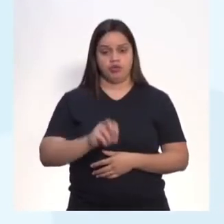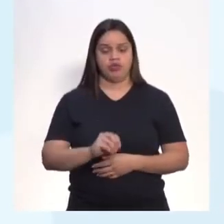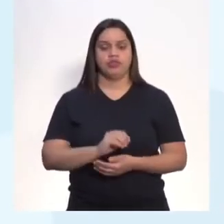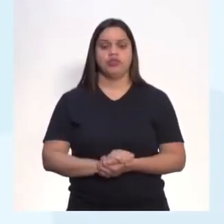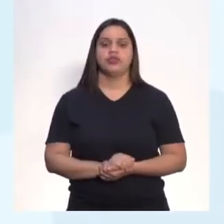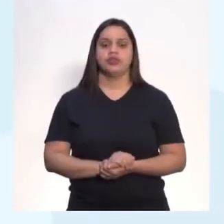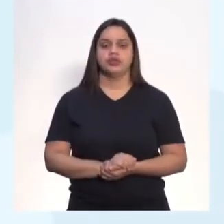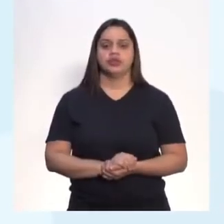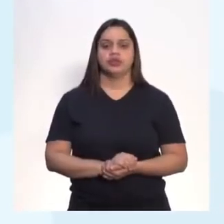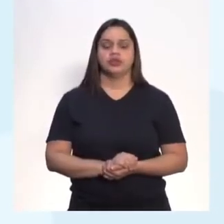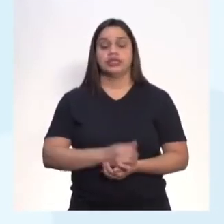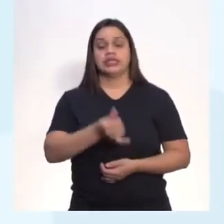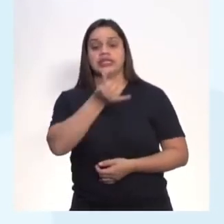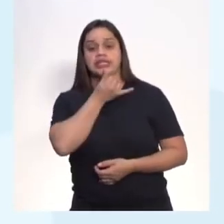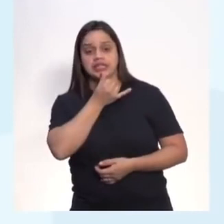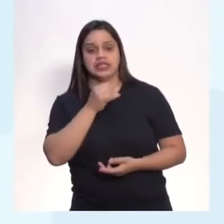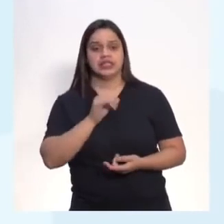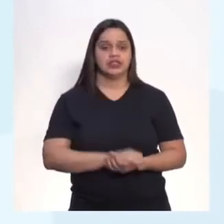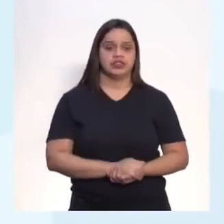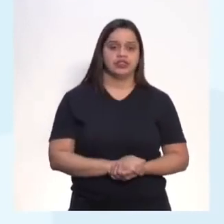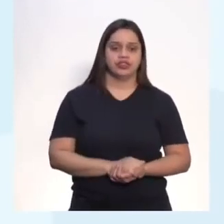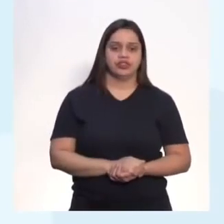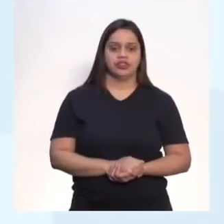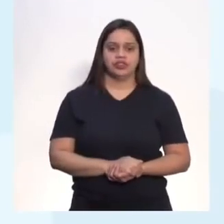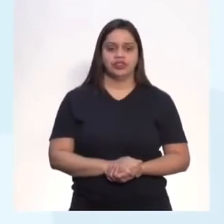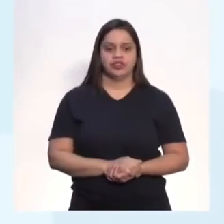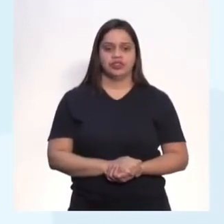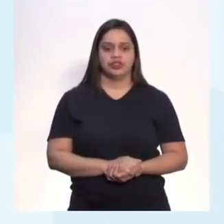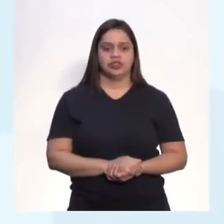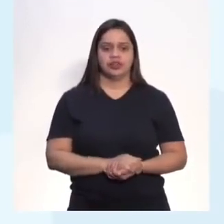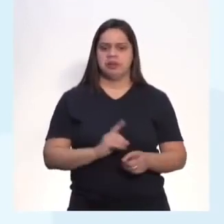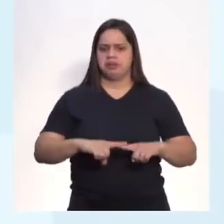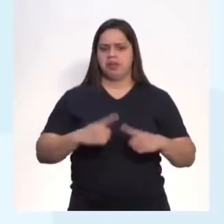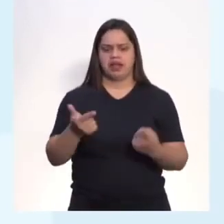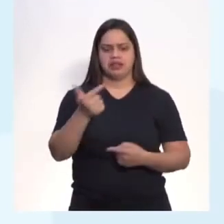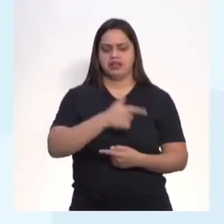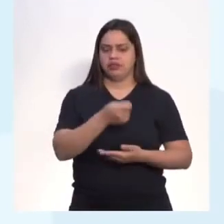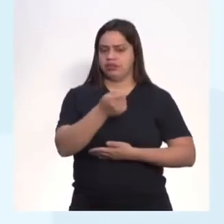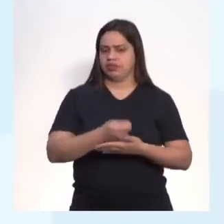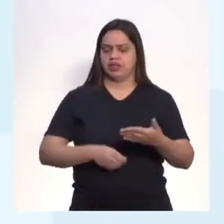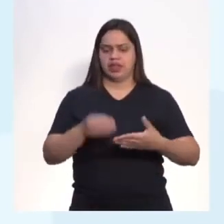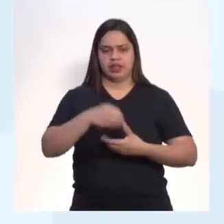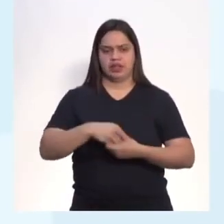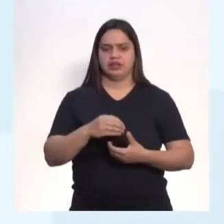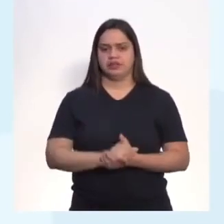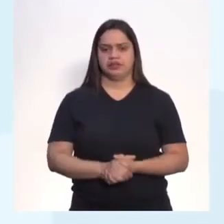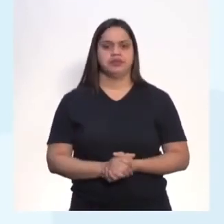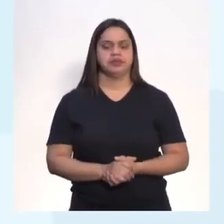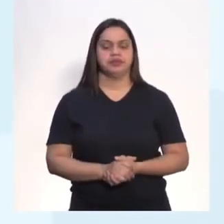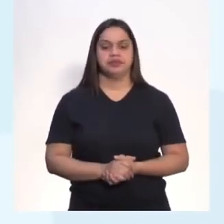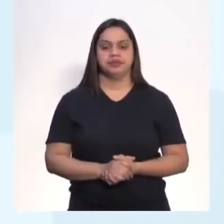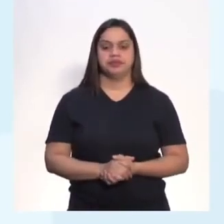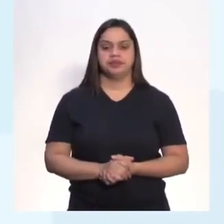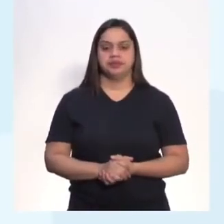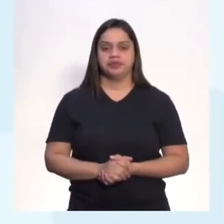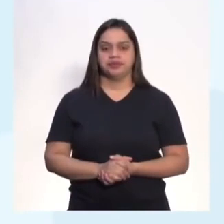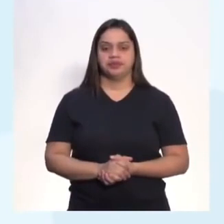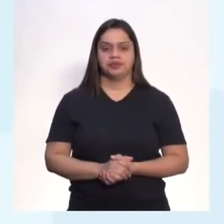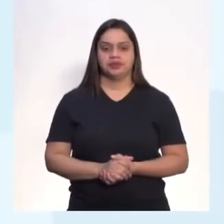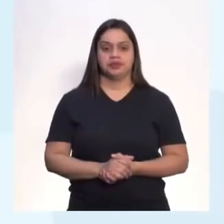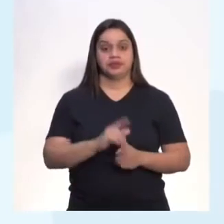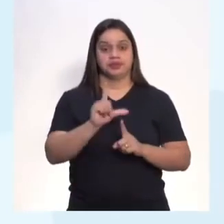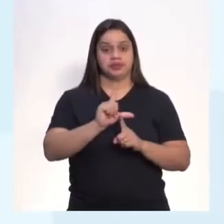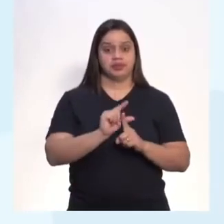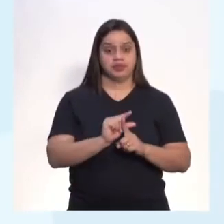exausto, altivo. Triste. Triste, mas triste não tem no texto. Dani,